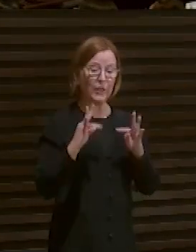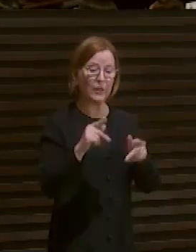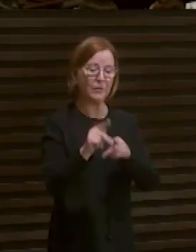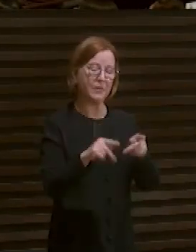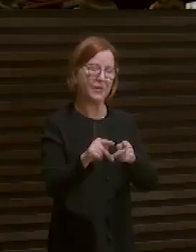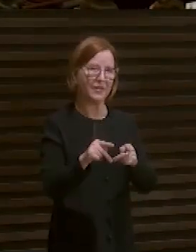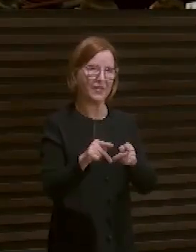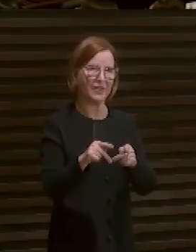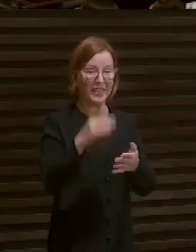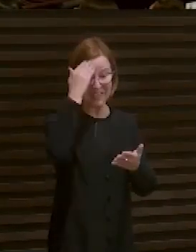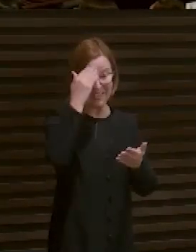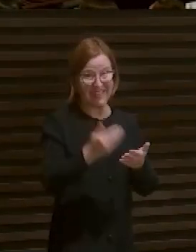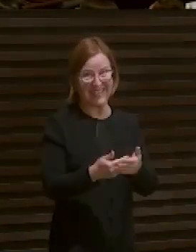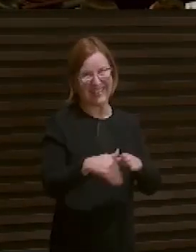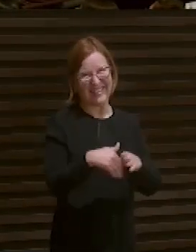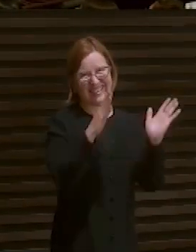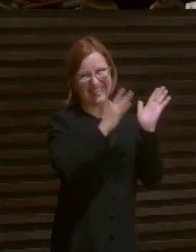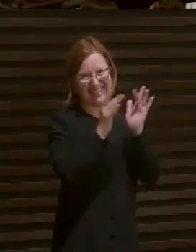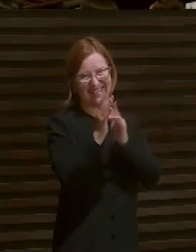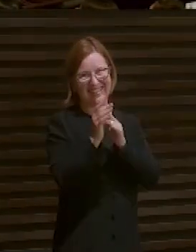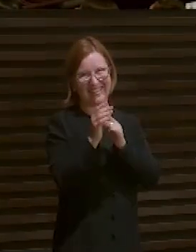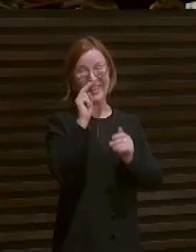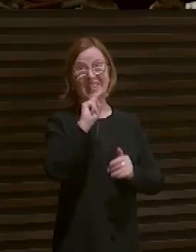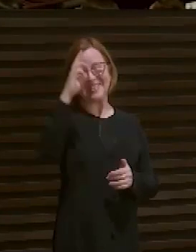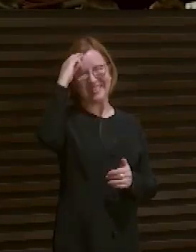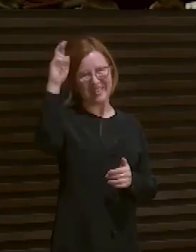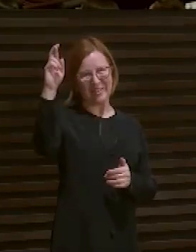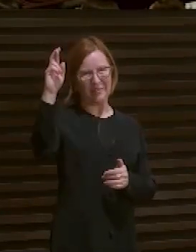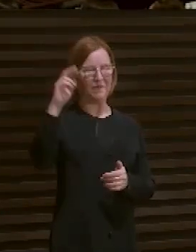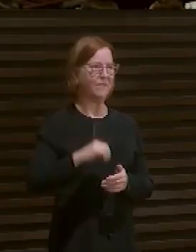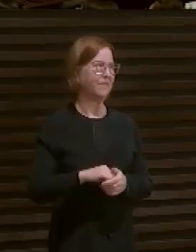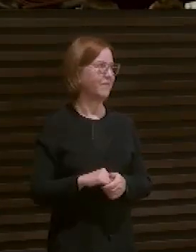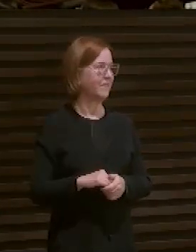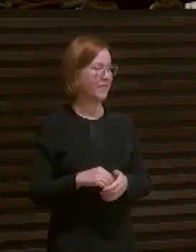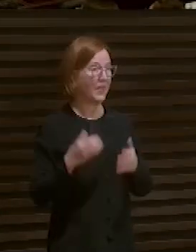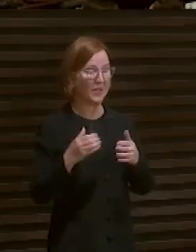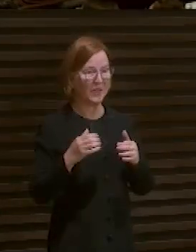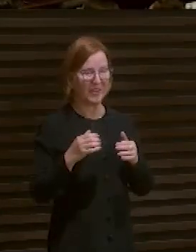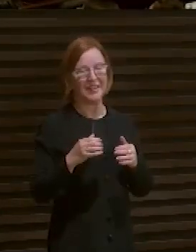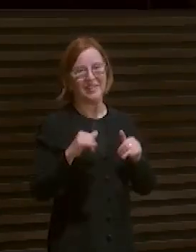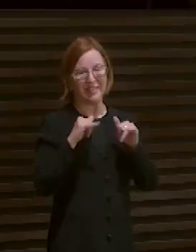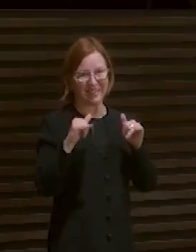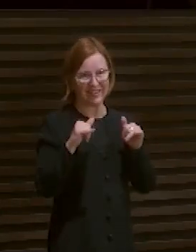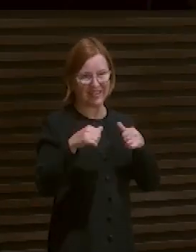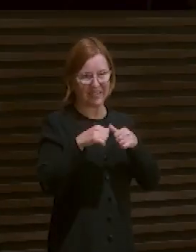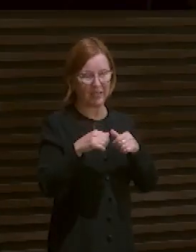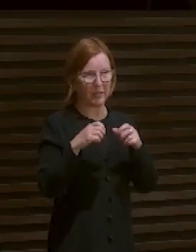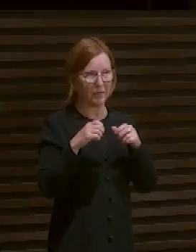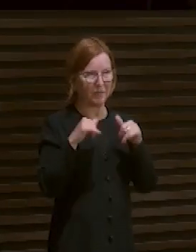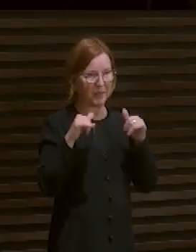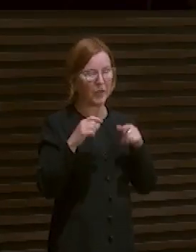que têm fé em Jesus. Olha para ele. Eu quis deixar essa mensagenzinha aqui, porque alguém já